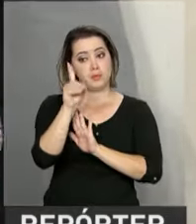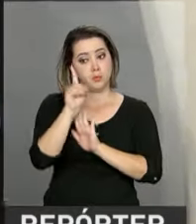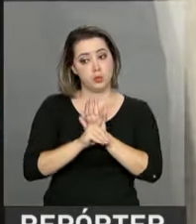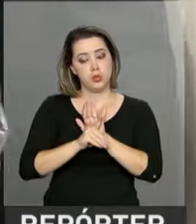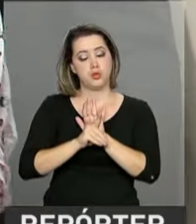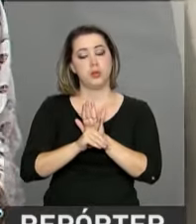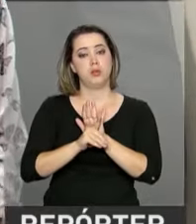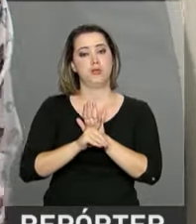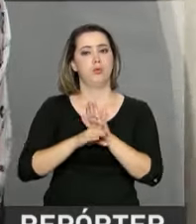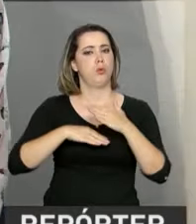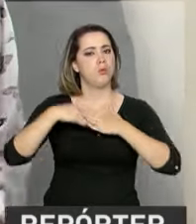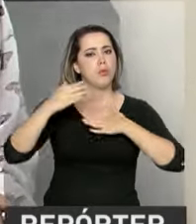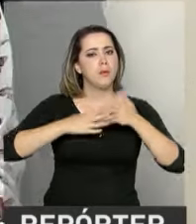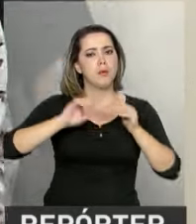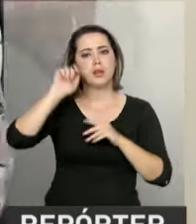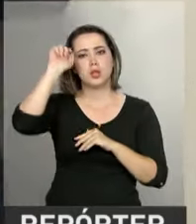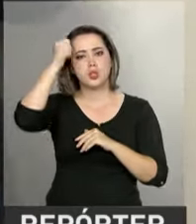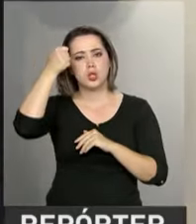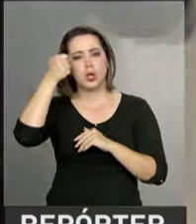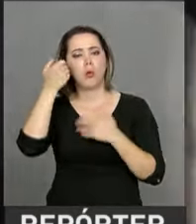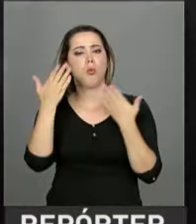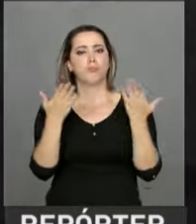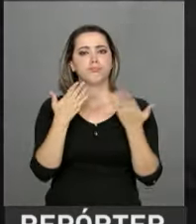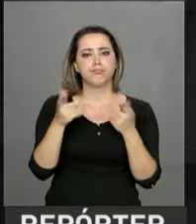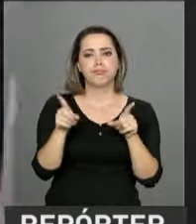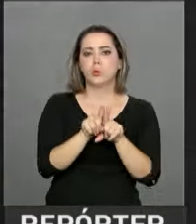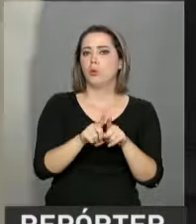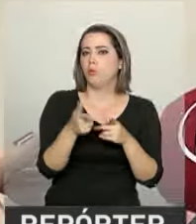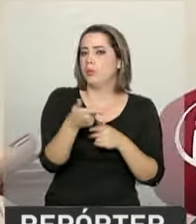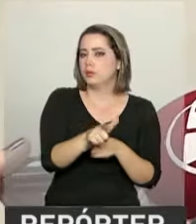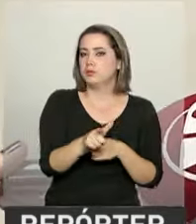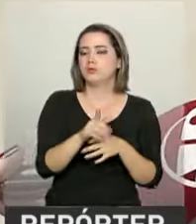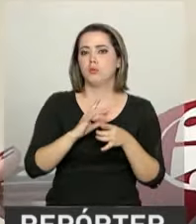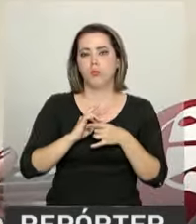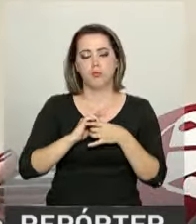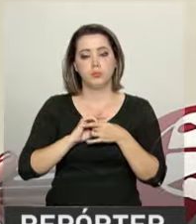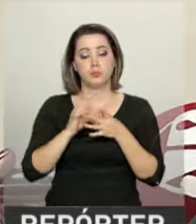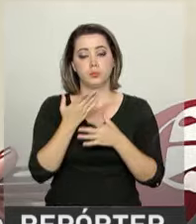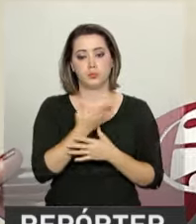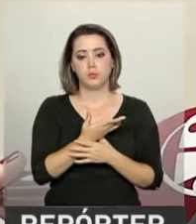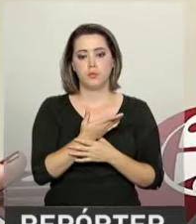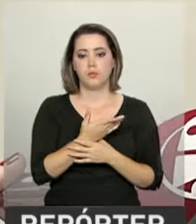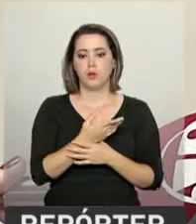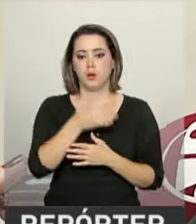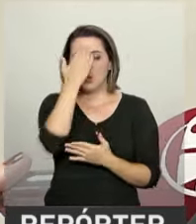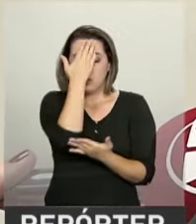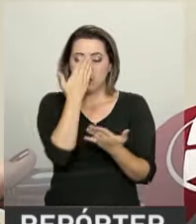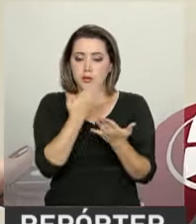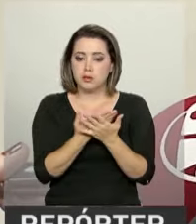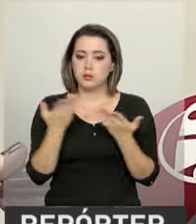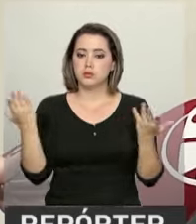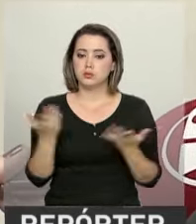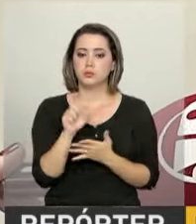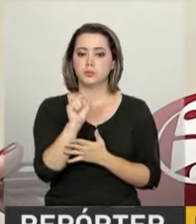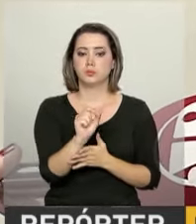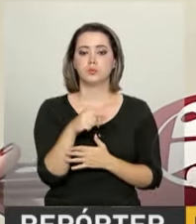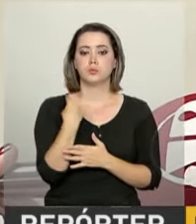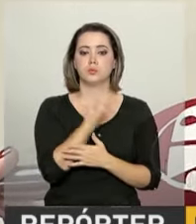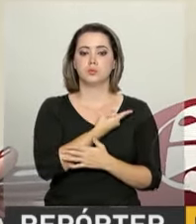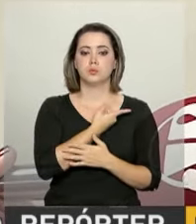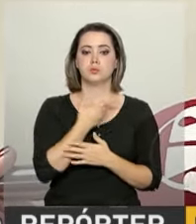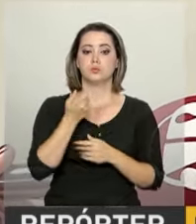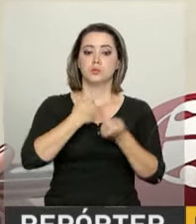a ministra quer ajuda de entidades como defensorias públicas. Eu acredito que nessa situação que nós colocamos, a